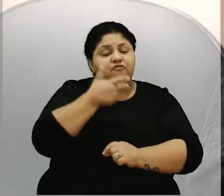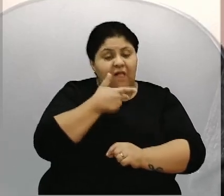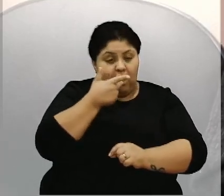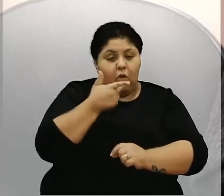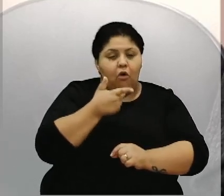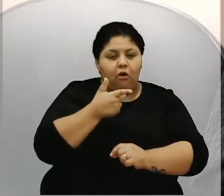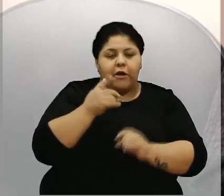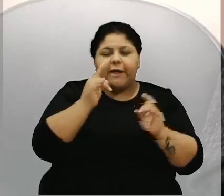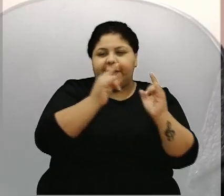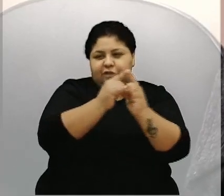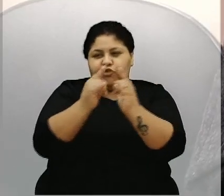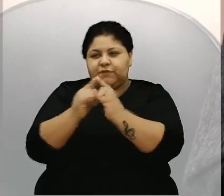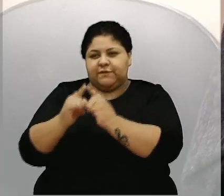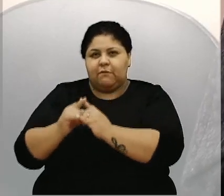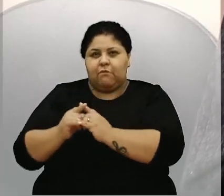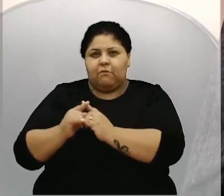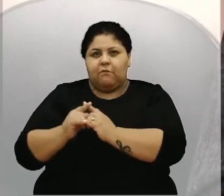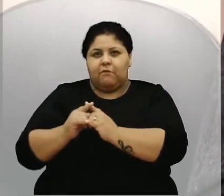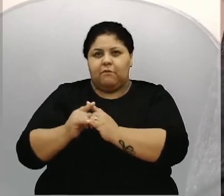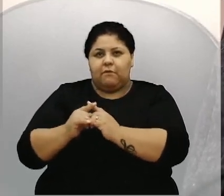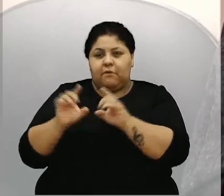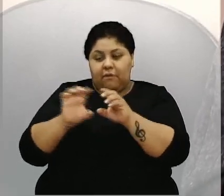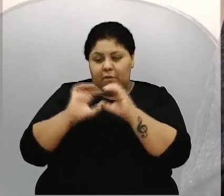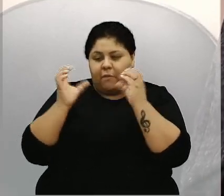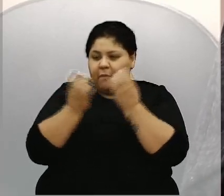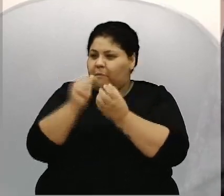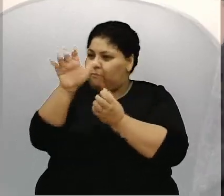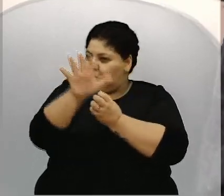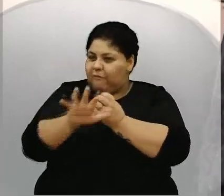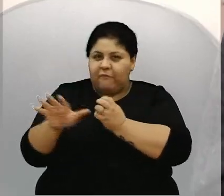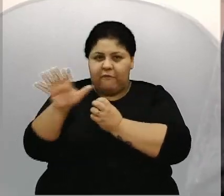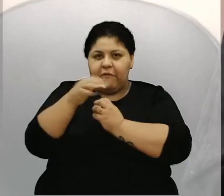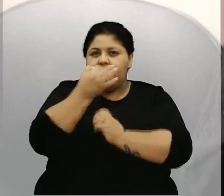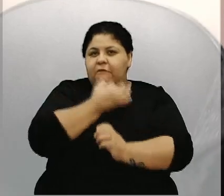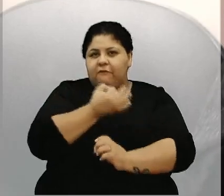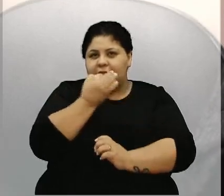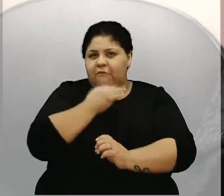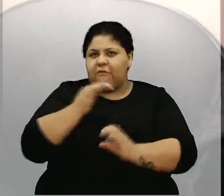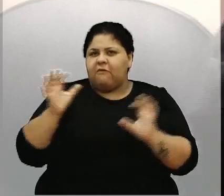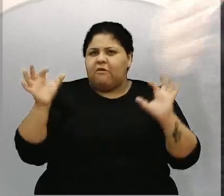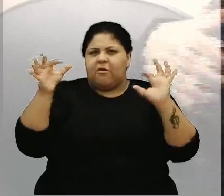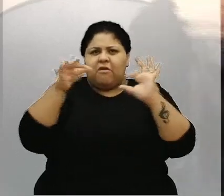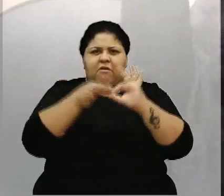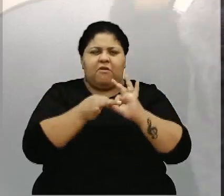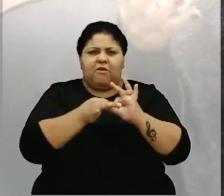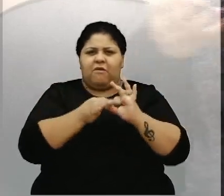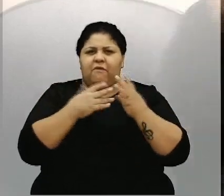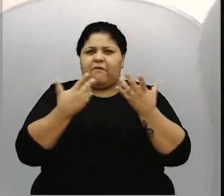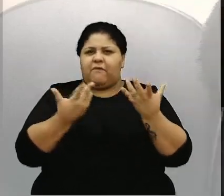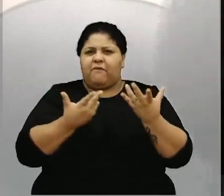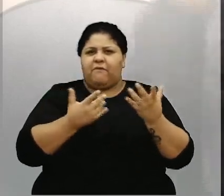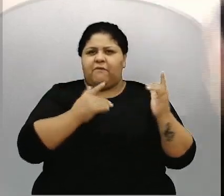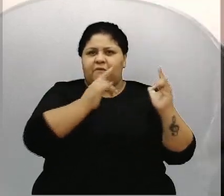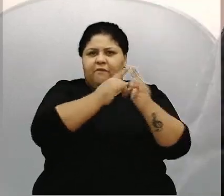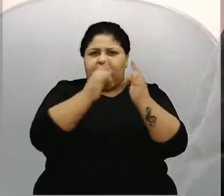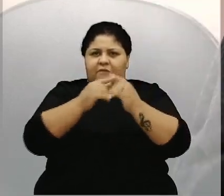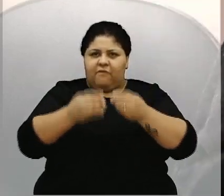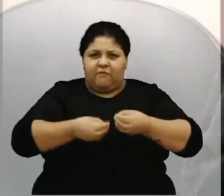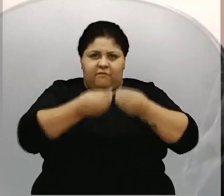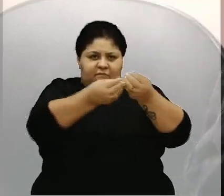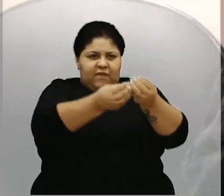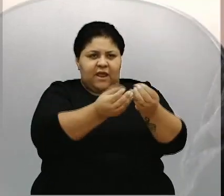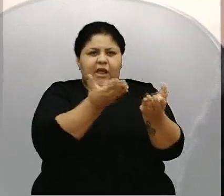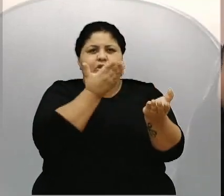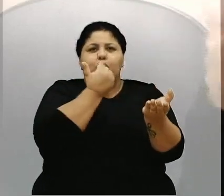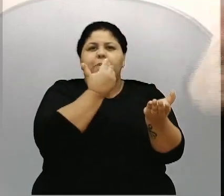FAS, para a comunidade em geral, talvez para os caxienses, seja ligada exclusivamente a uma entidade que entrega a cesta básica,